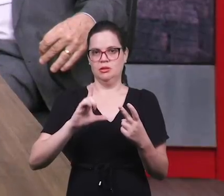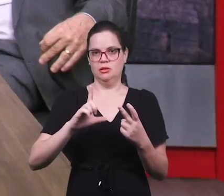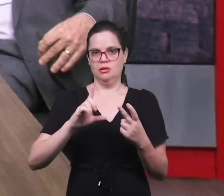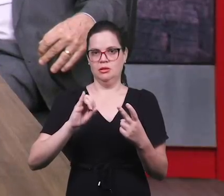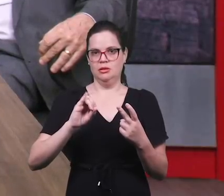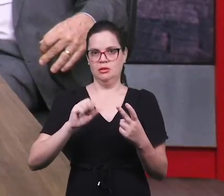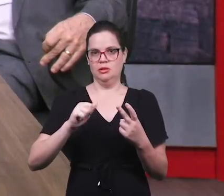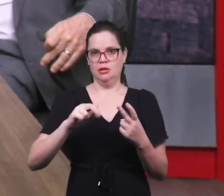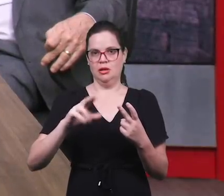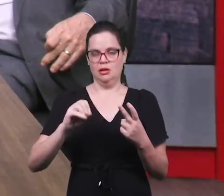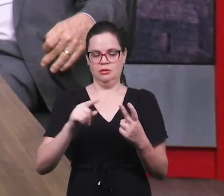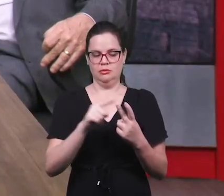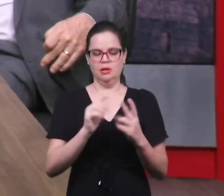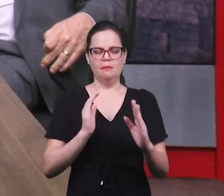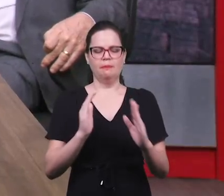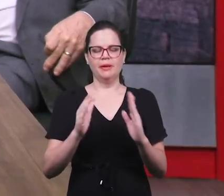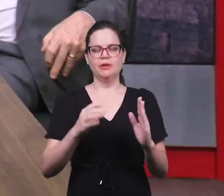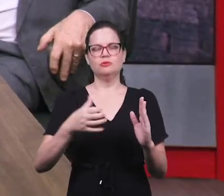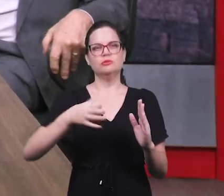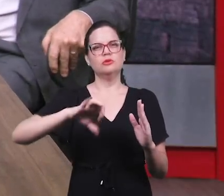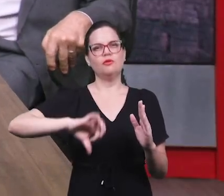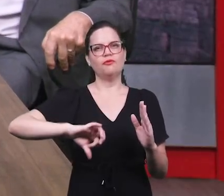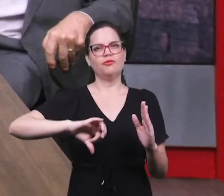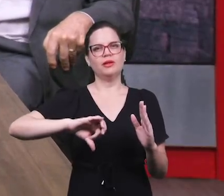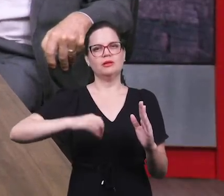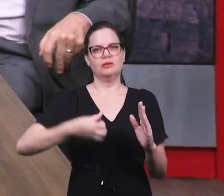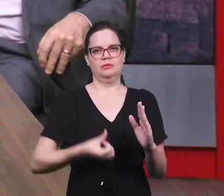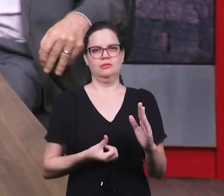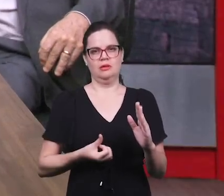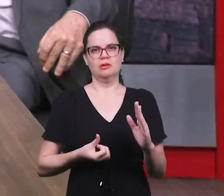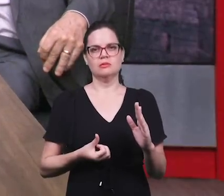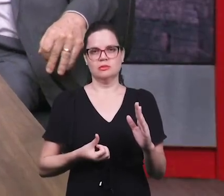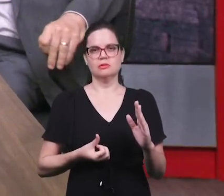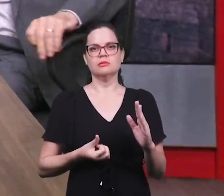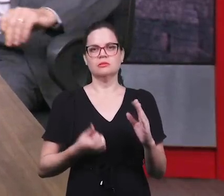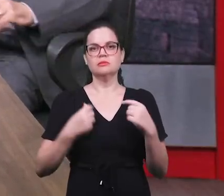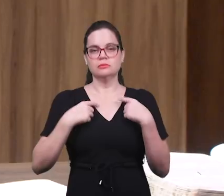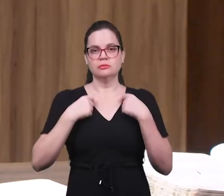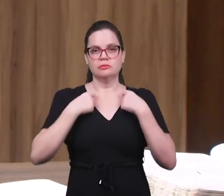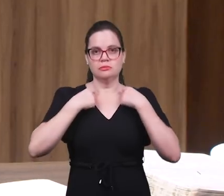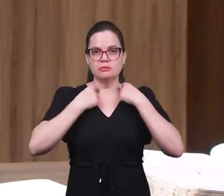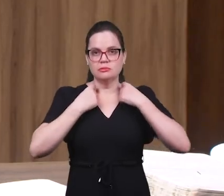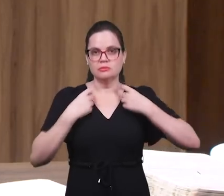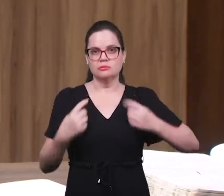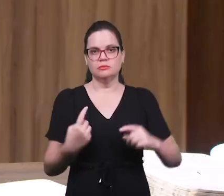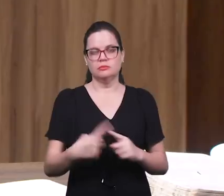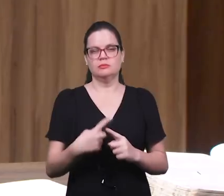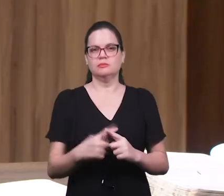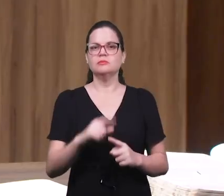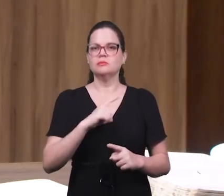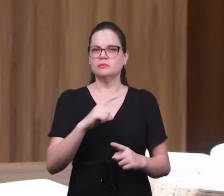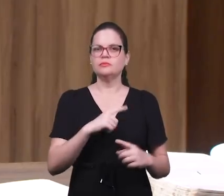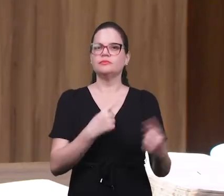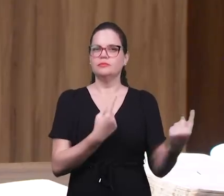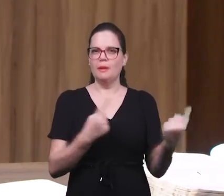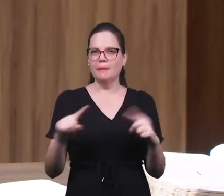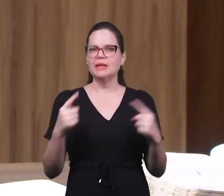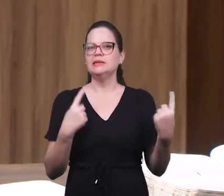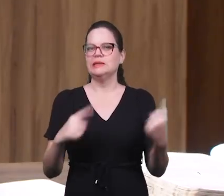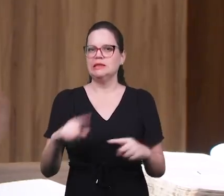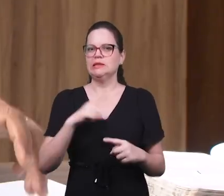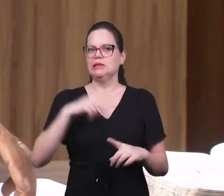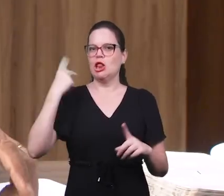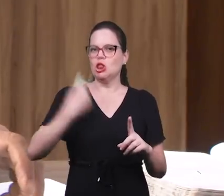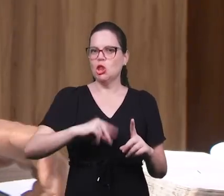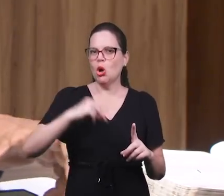ano 96, né? Que é coisa que as torturas eram variadas, né? Eles lançavam todo tipo de tortura que você